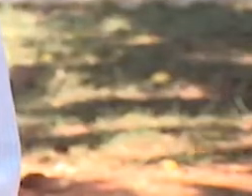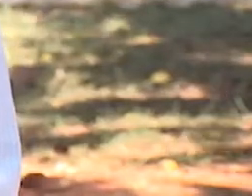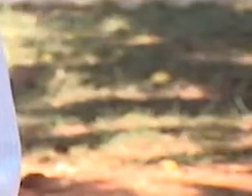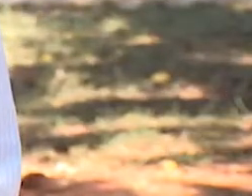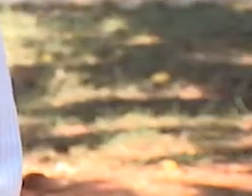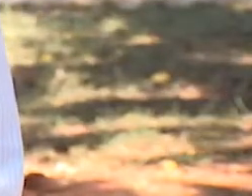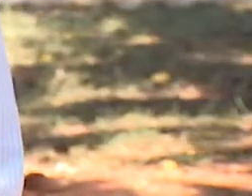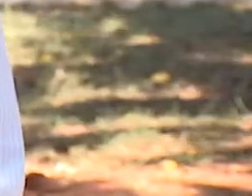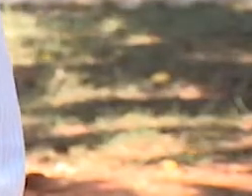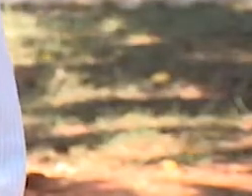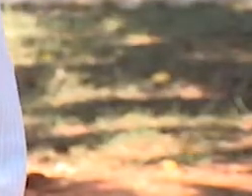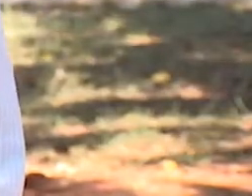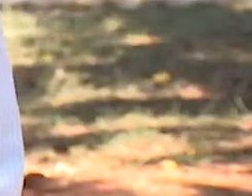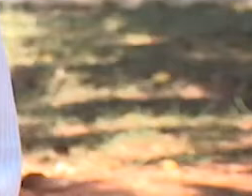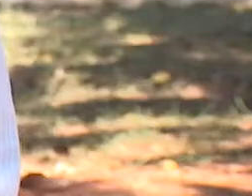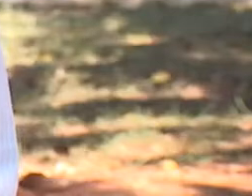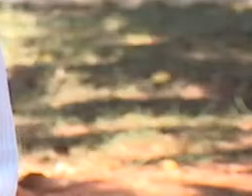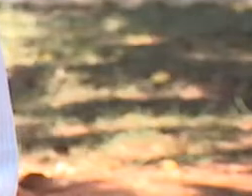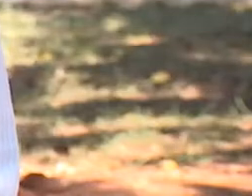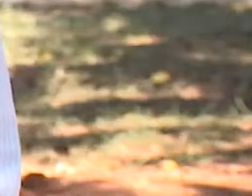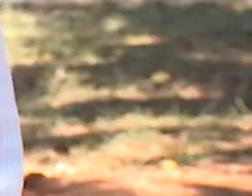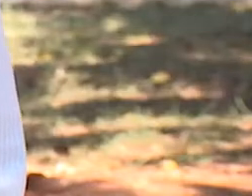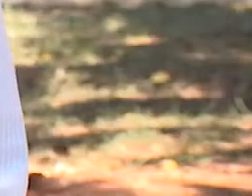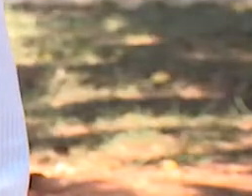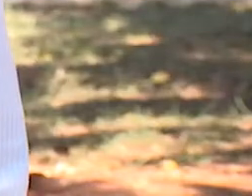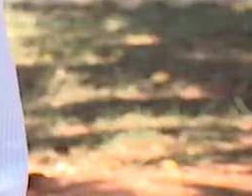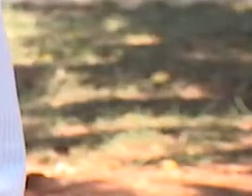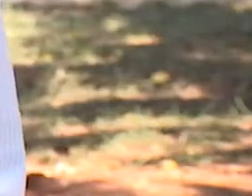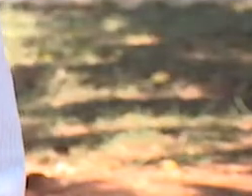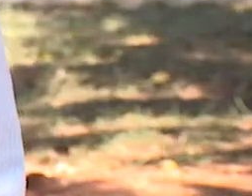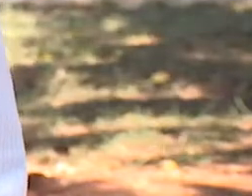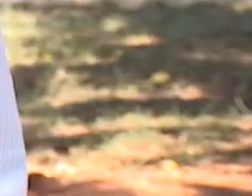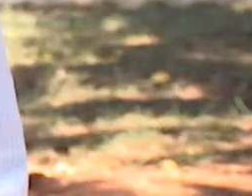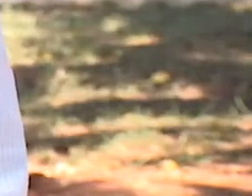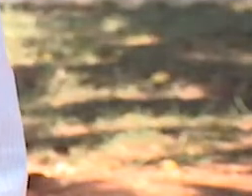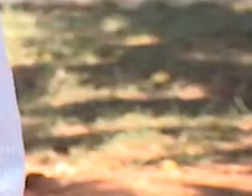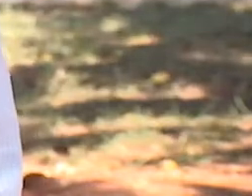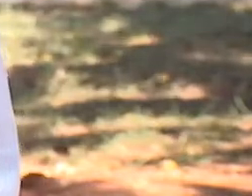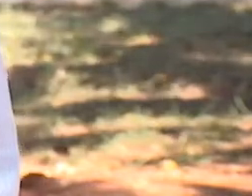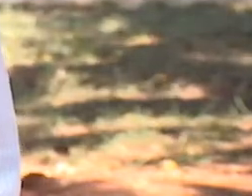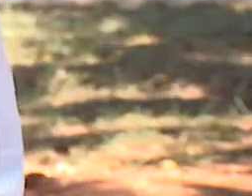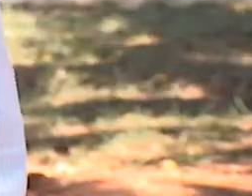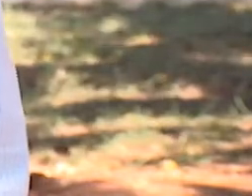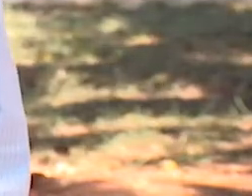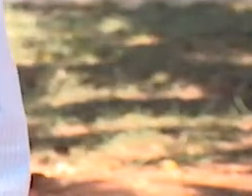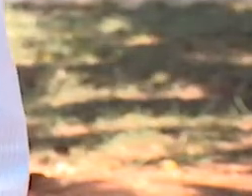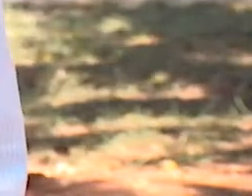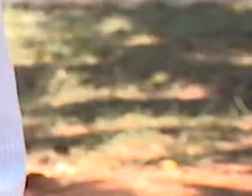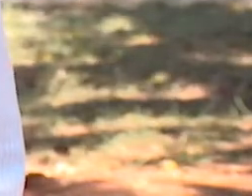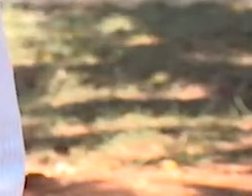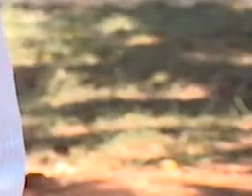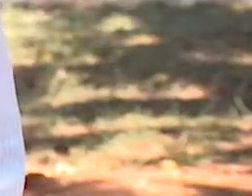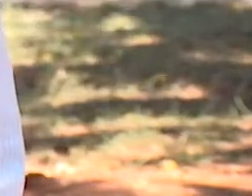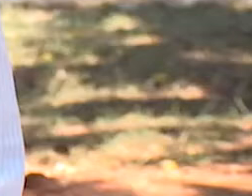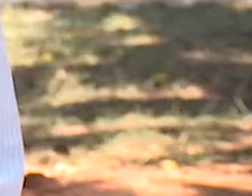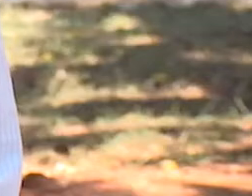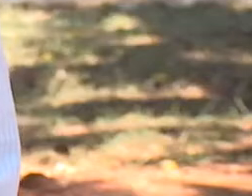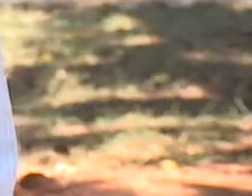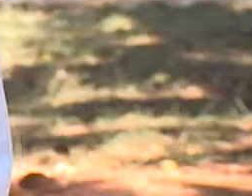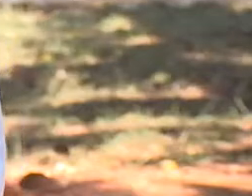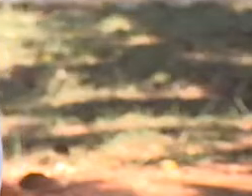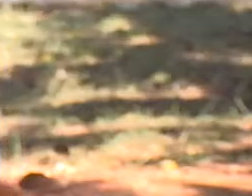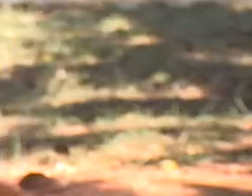E eu tenho certeza que todos nós podemos realizar esses avanços. Onde é mais